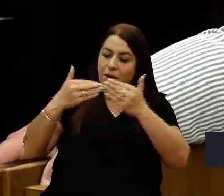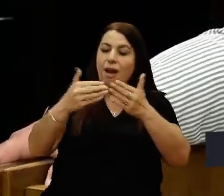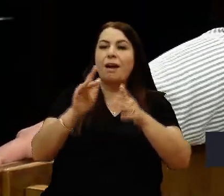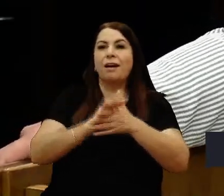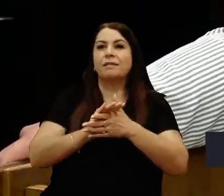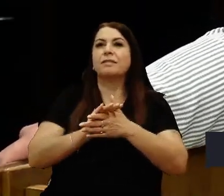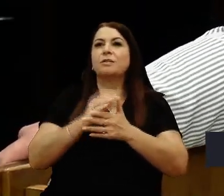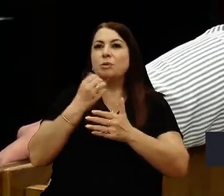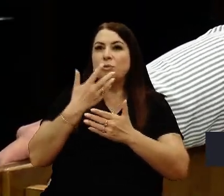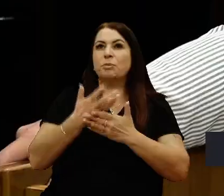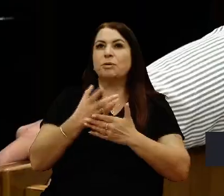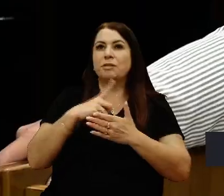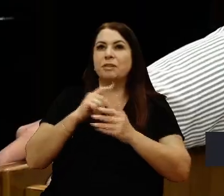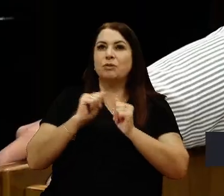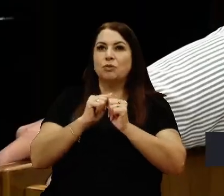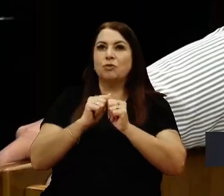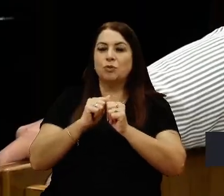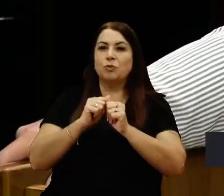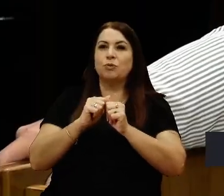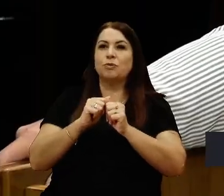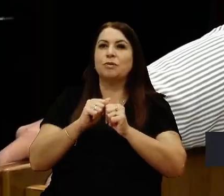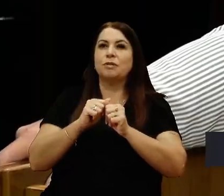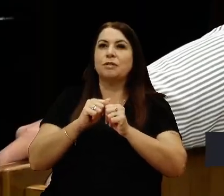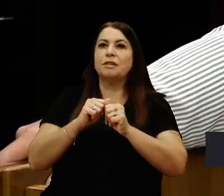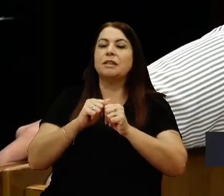Muito bom a gente estar nessa trajetória